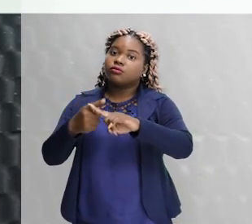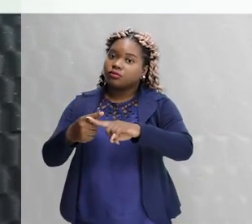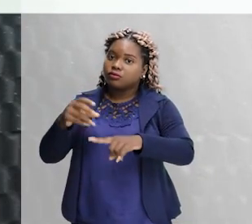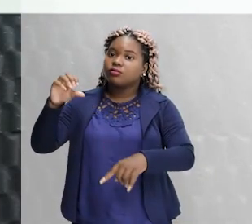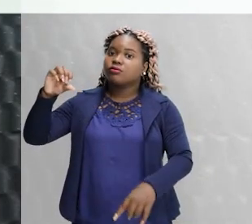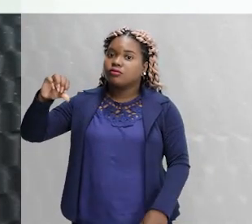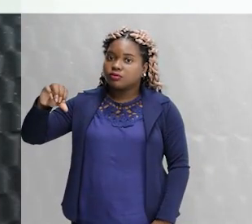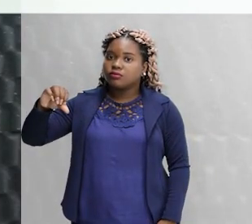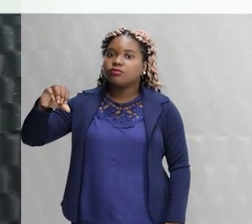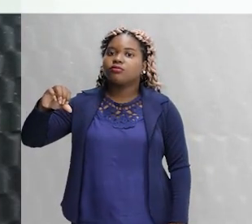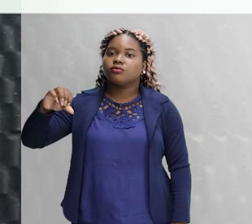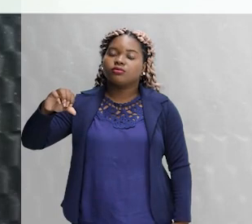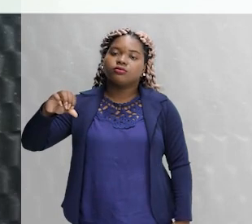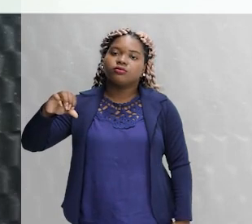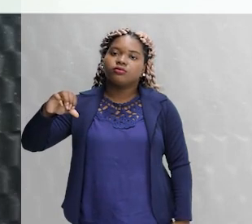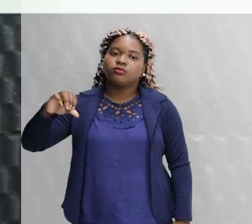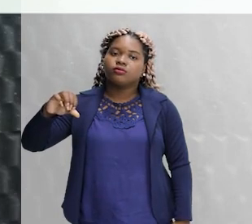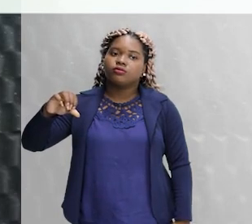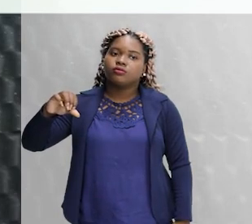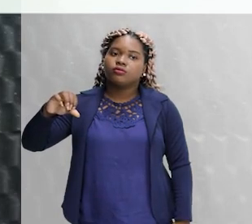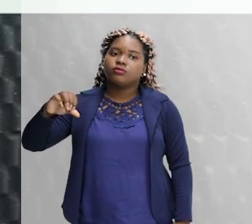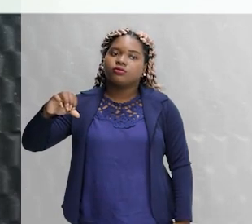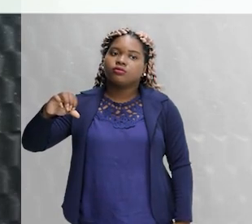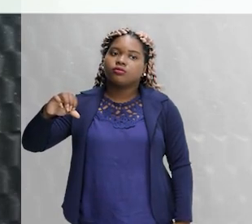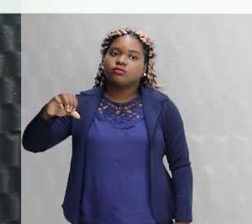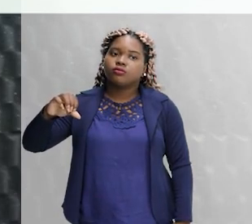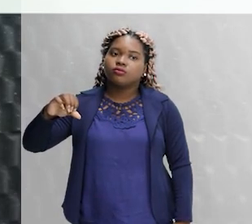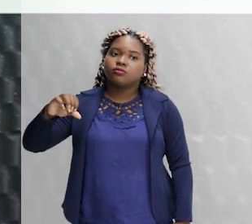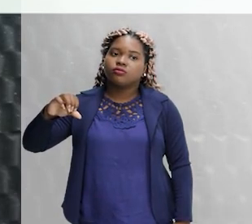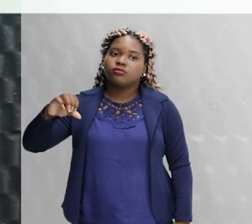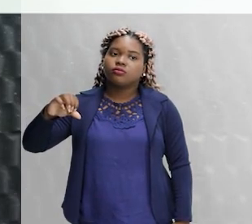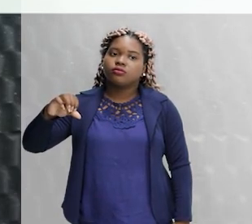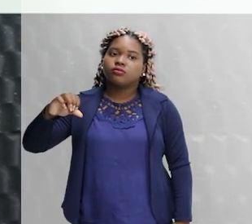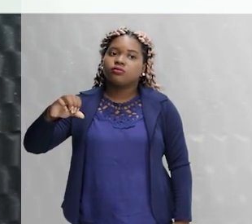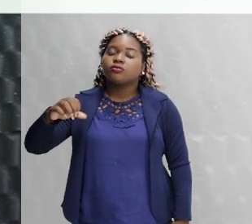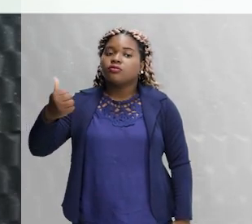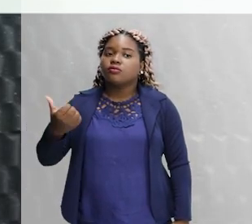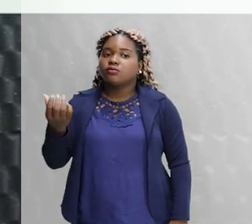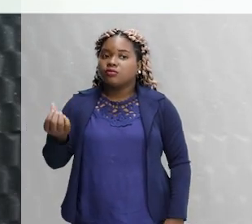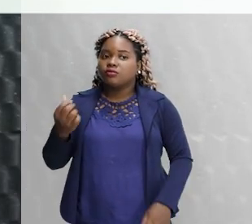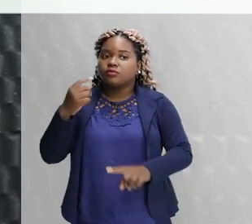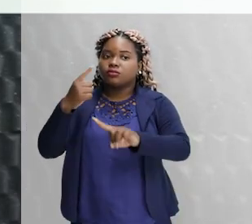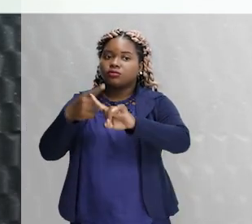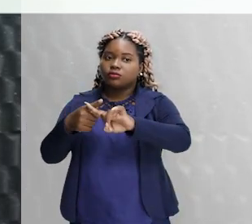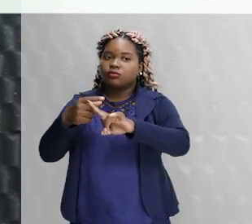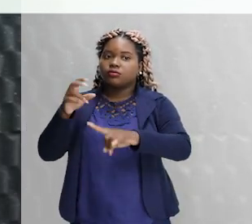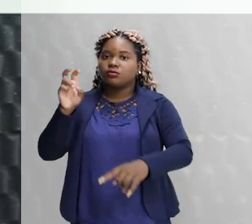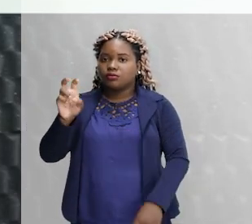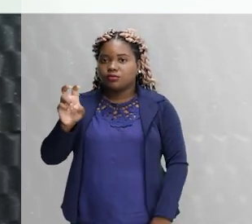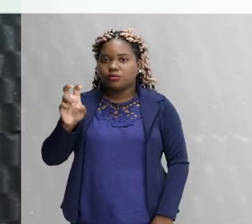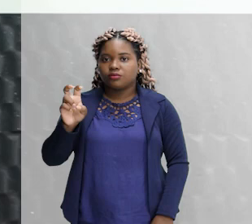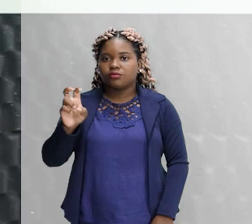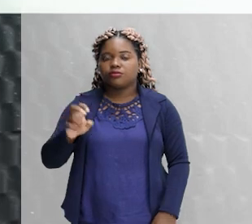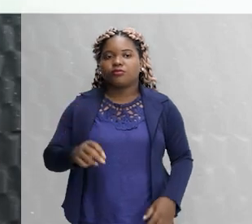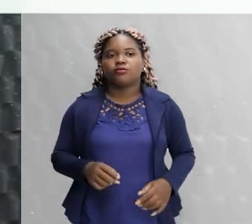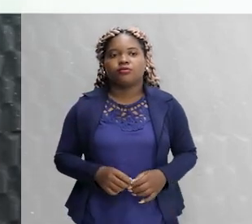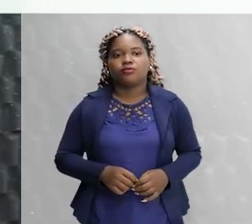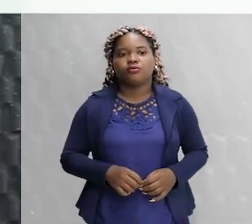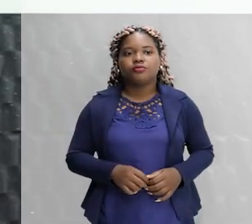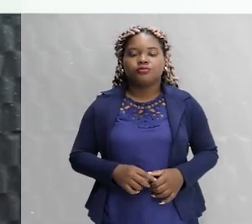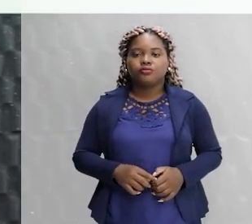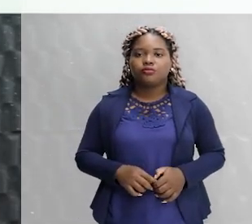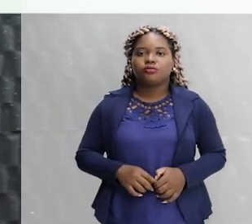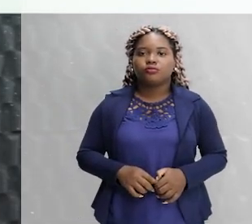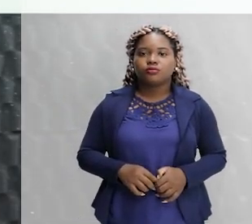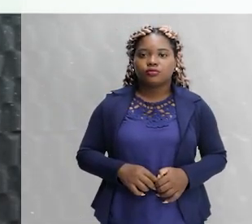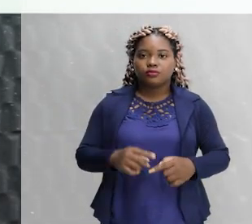9. É isso? Esse 16 eu vou multiplicar pelo 5. E